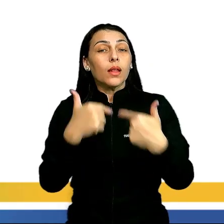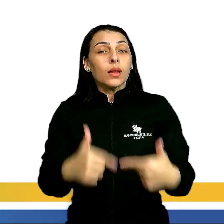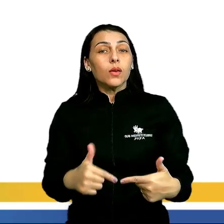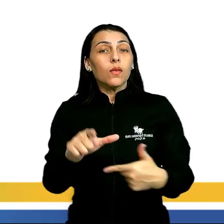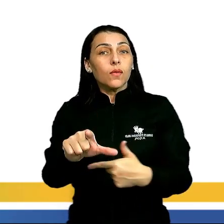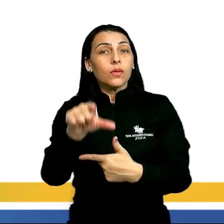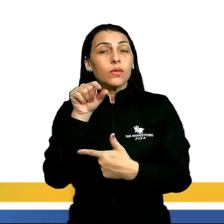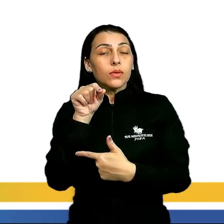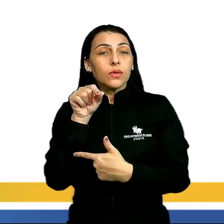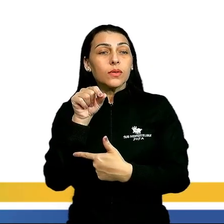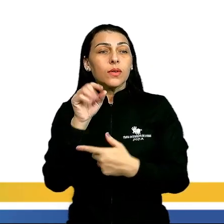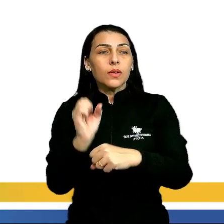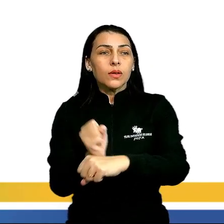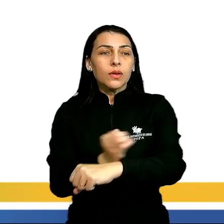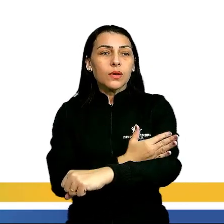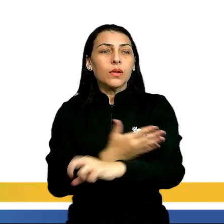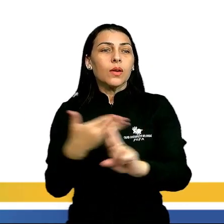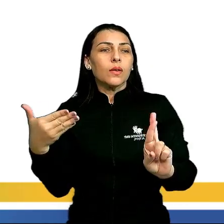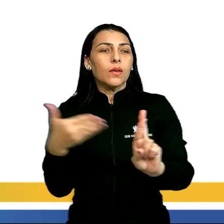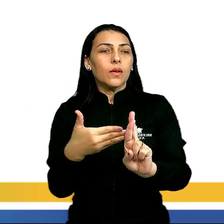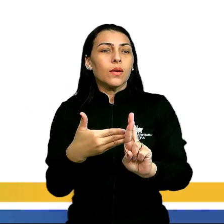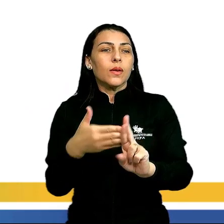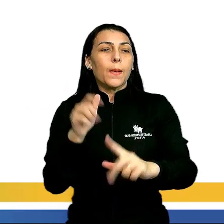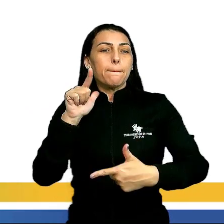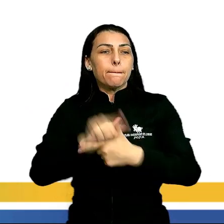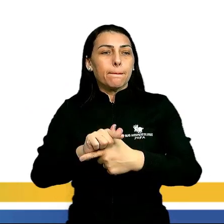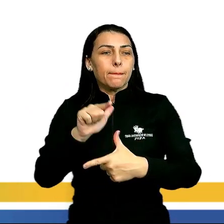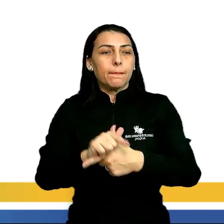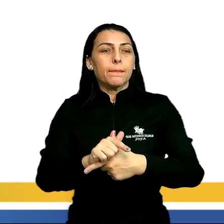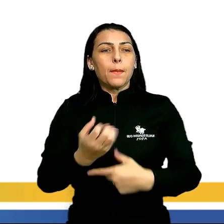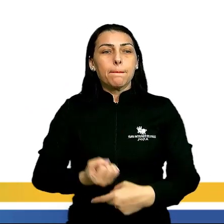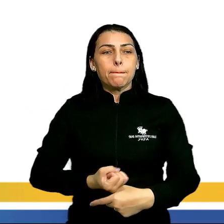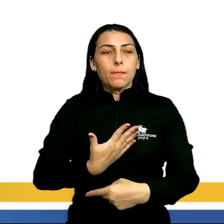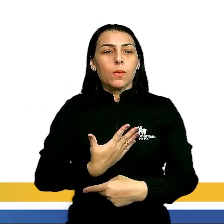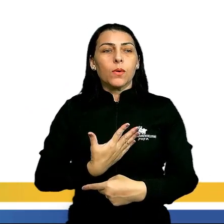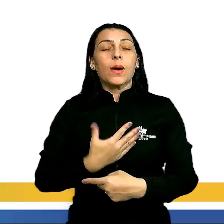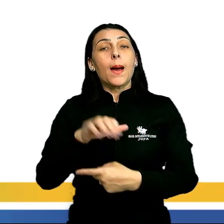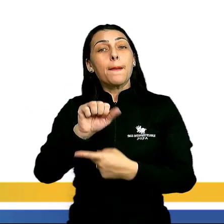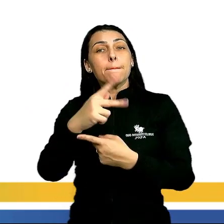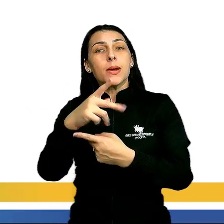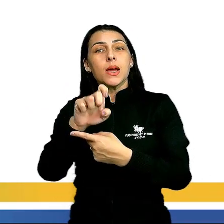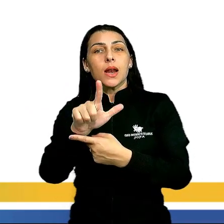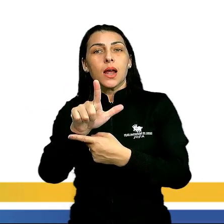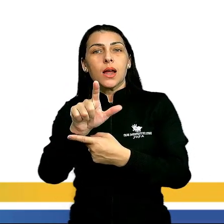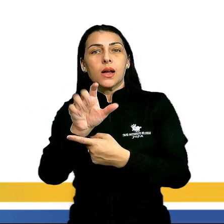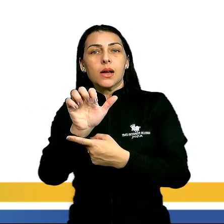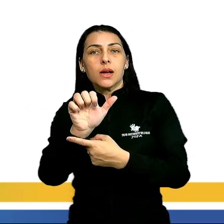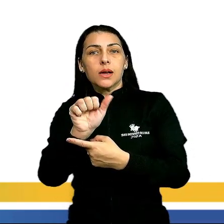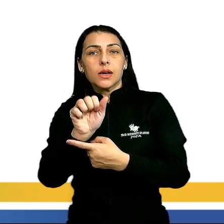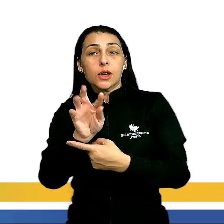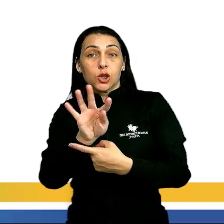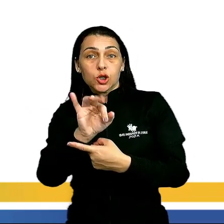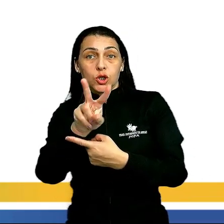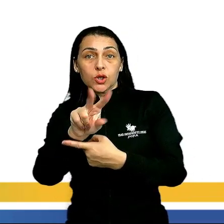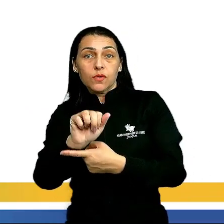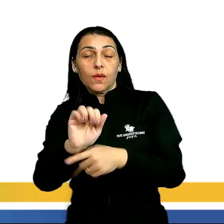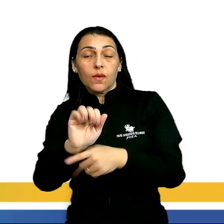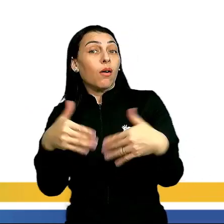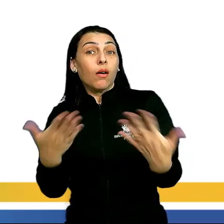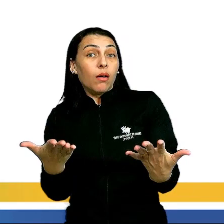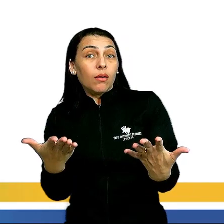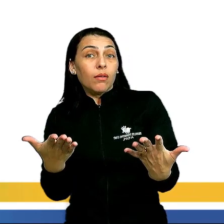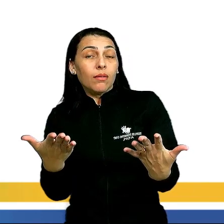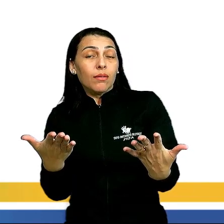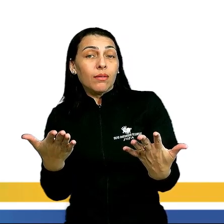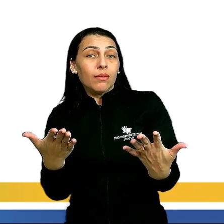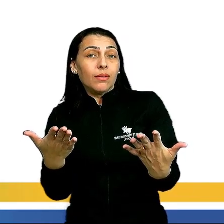marcar aqui? Emotiva, referencial, metalinguística, poética ou apelativa? E aí, gente? E